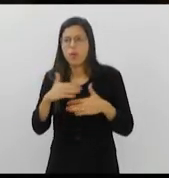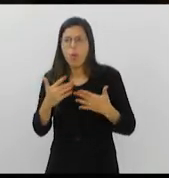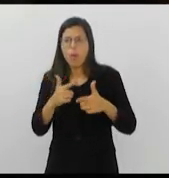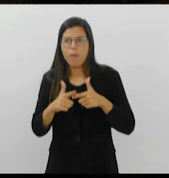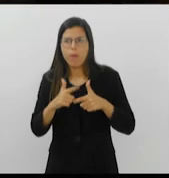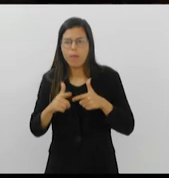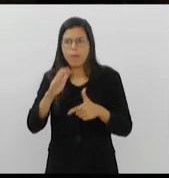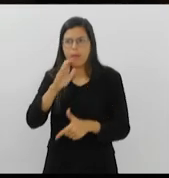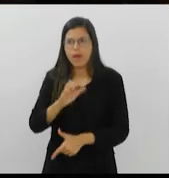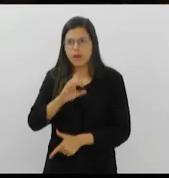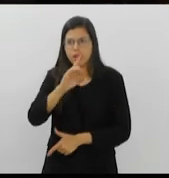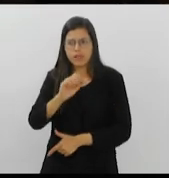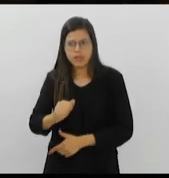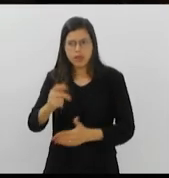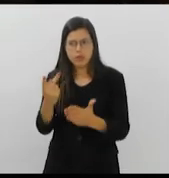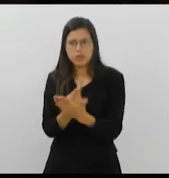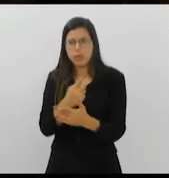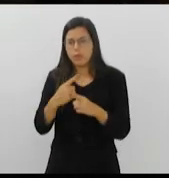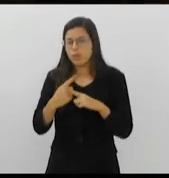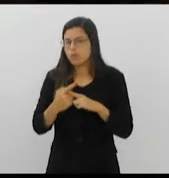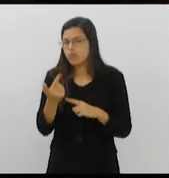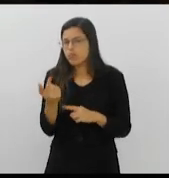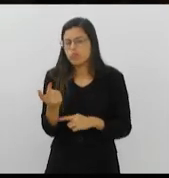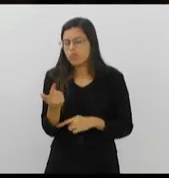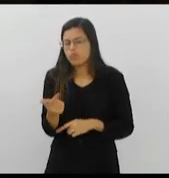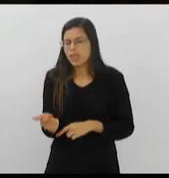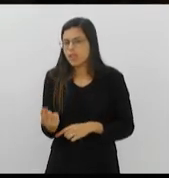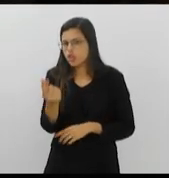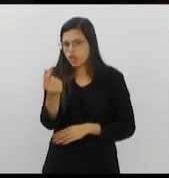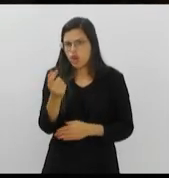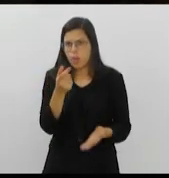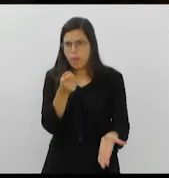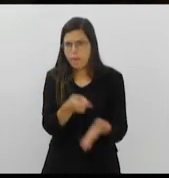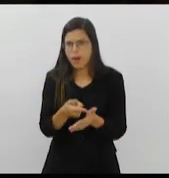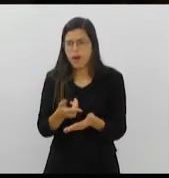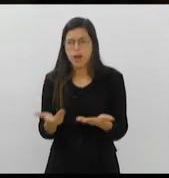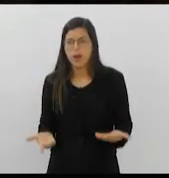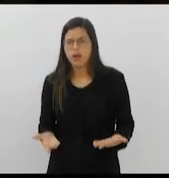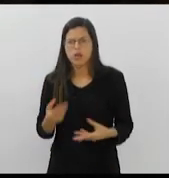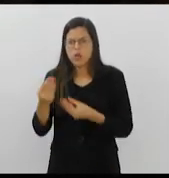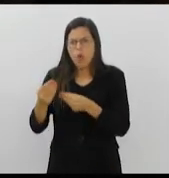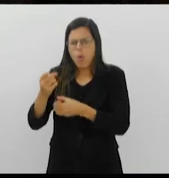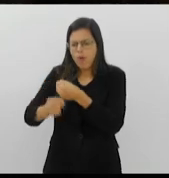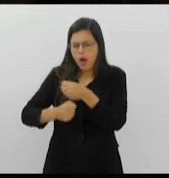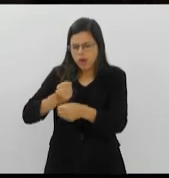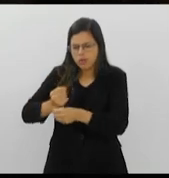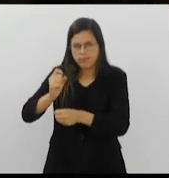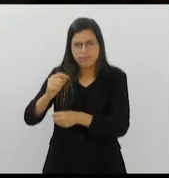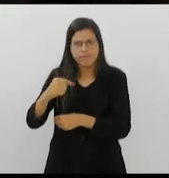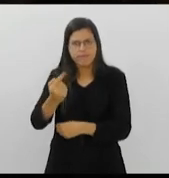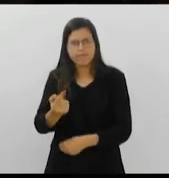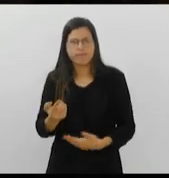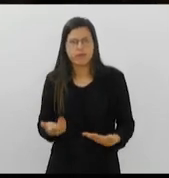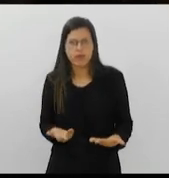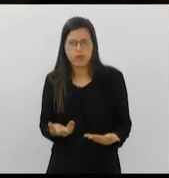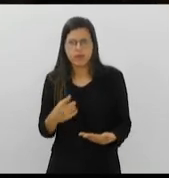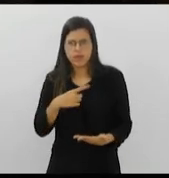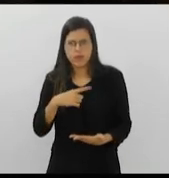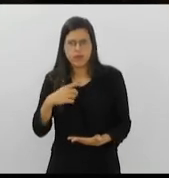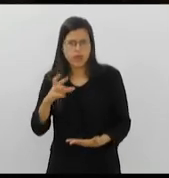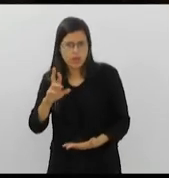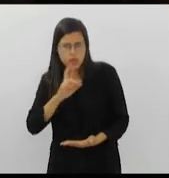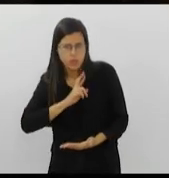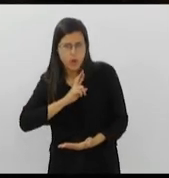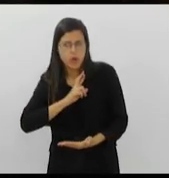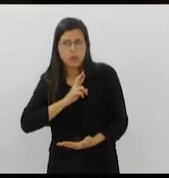está acontecendo porque não tem dinheiro para pagar. E de onde a gente vai tirar esse dinheiro ano que vem? Há respostas, Cláudio Castro? Te pergunto